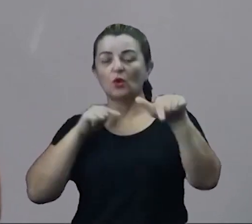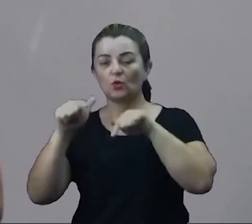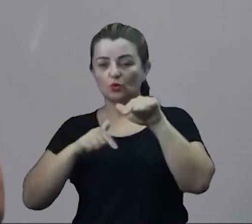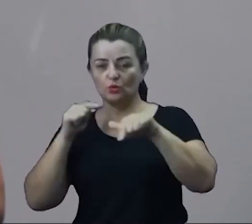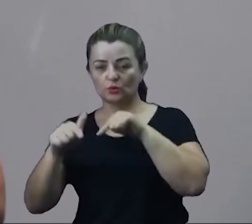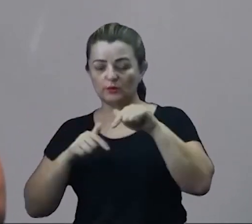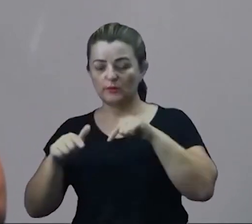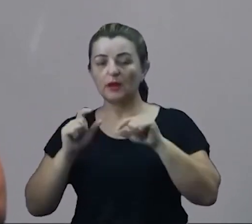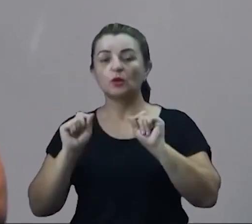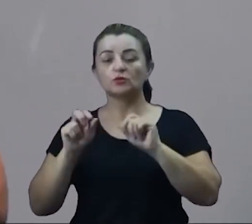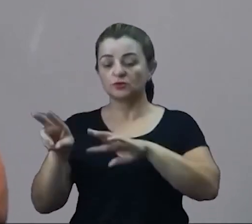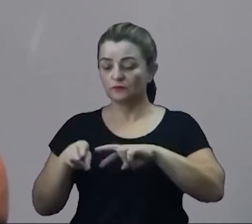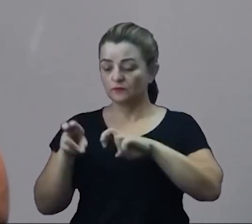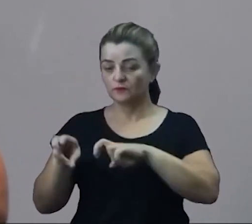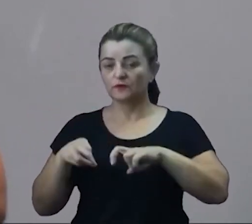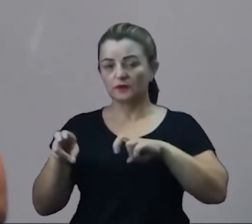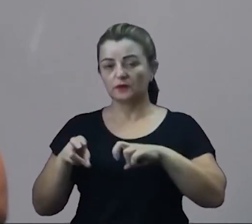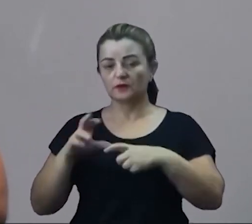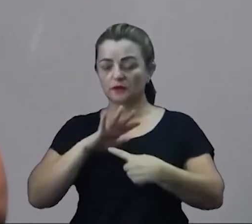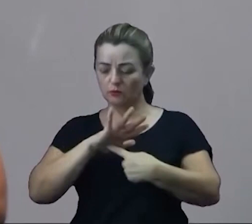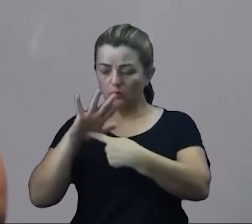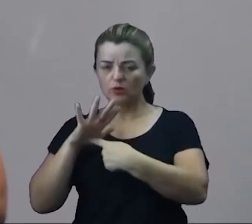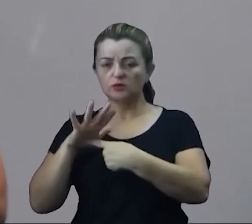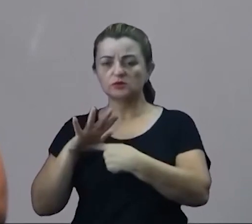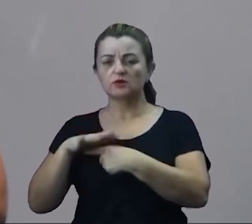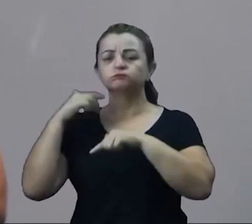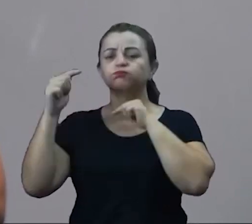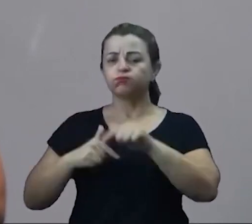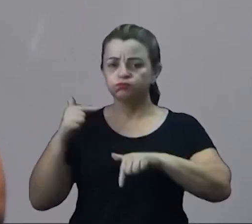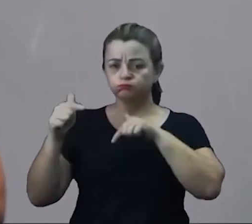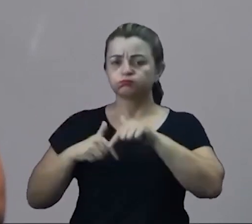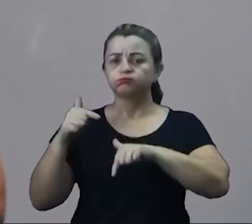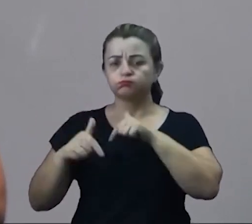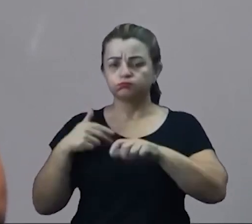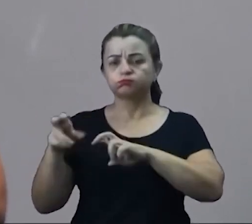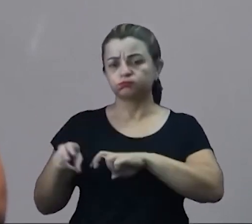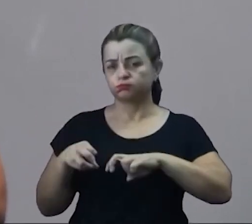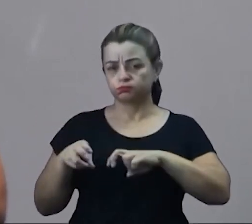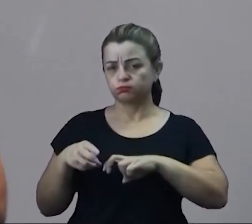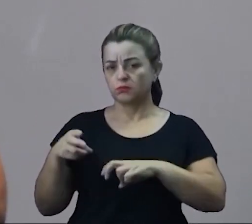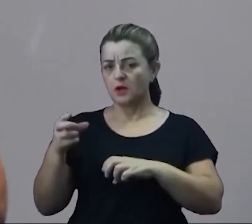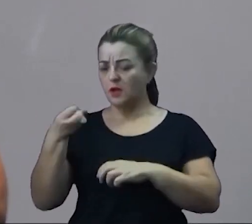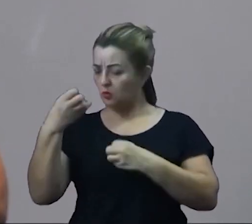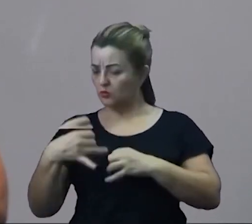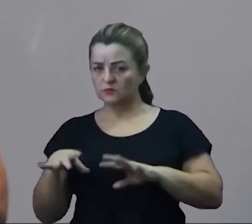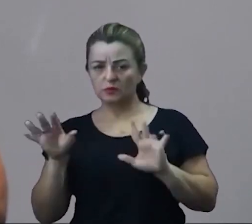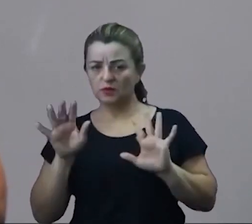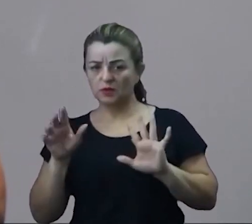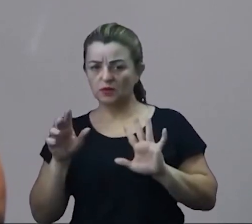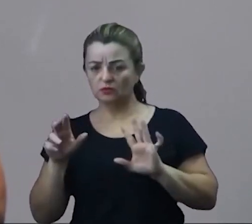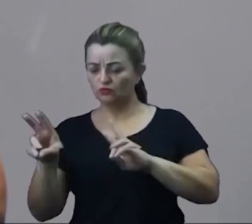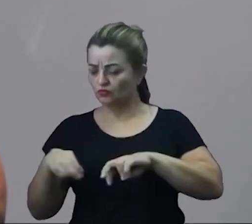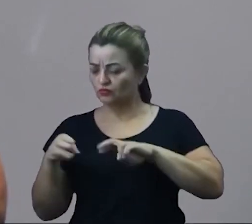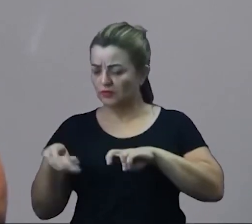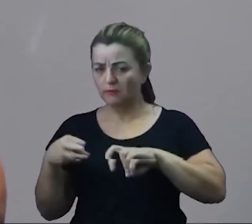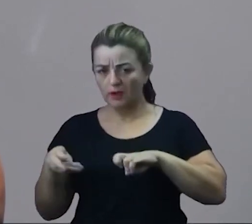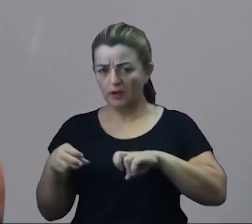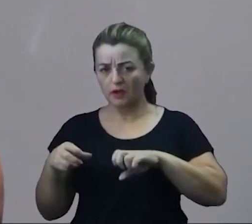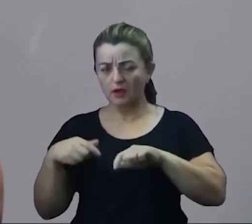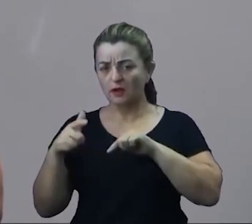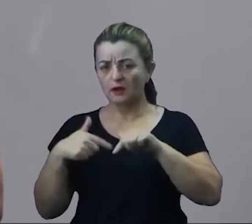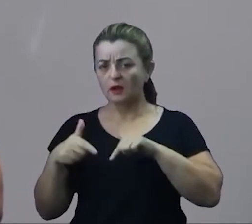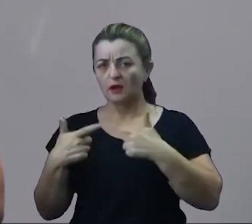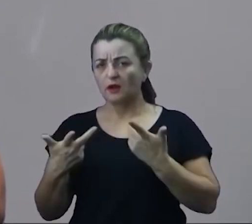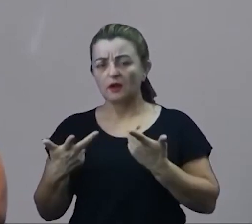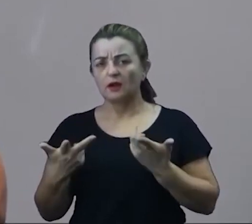deixa isso muito claro no poema, né? Os trabalhos que ela faz ali. E ela não fala desses trabalhos com pesar, tá, gente? Na